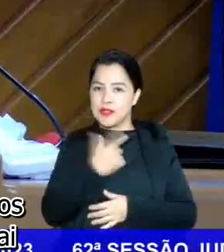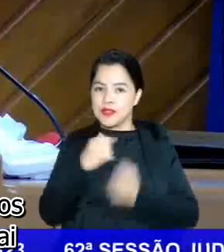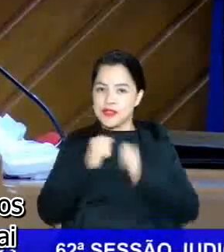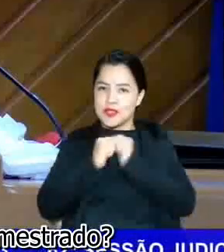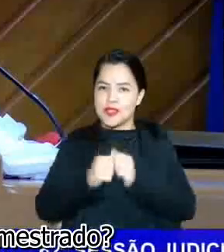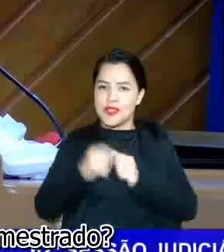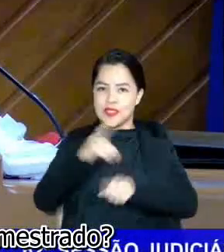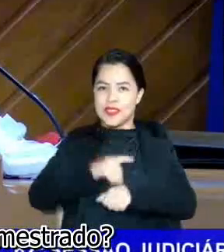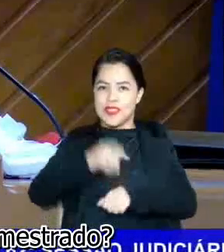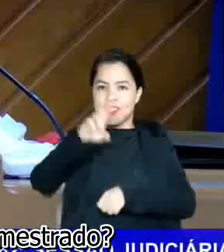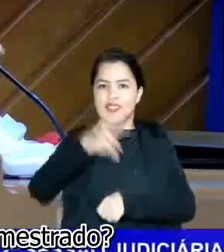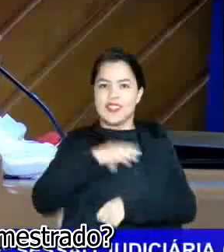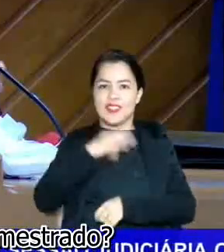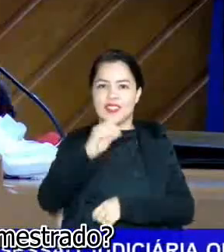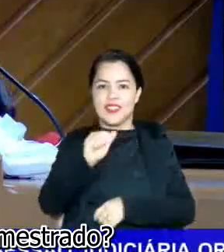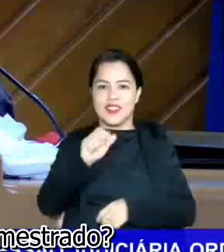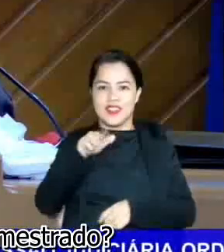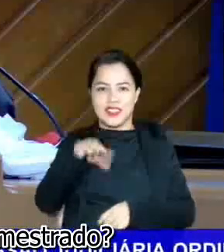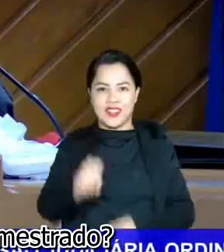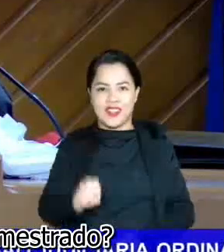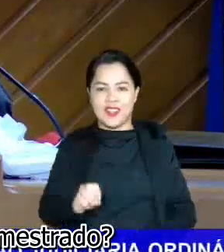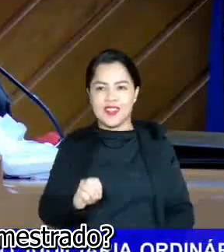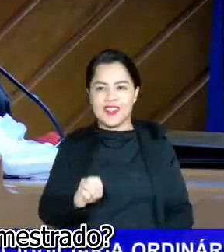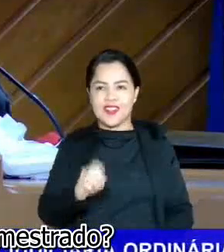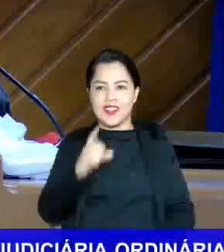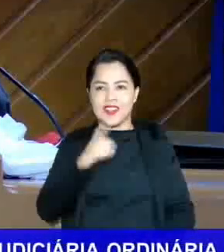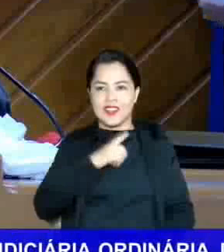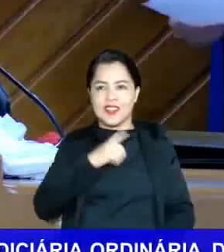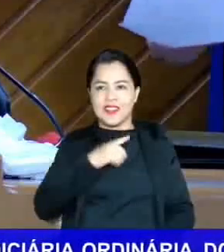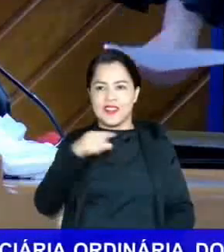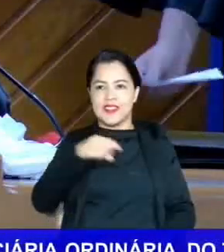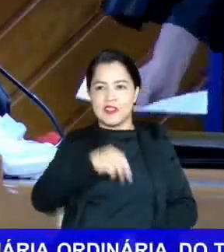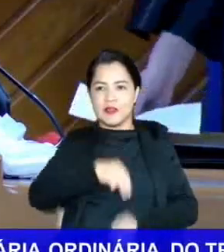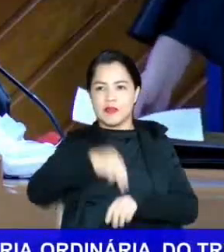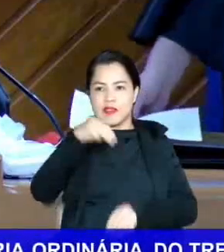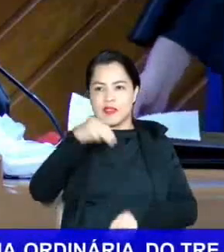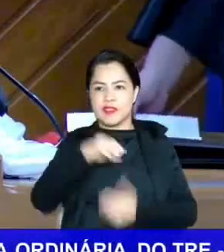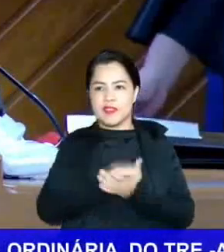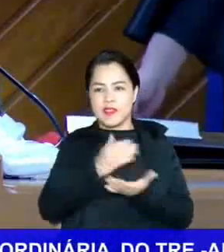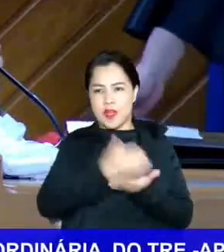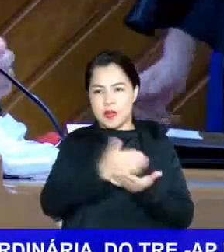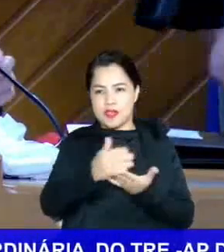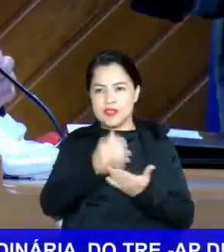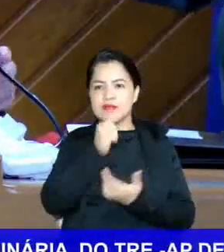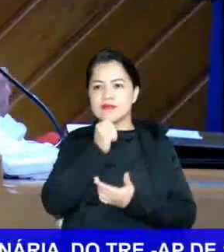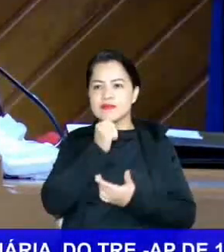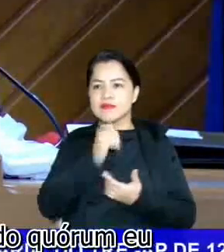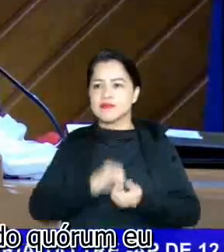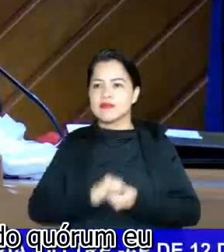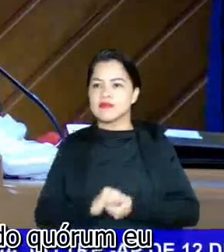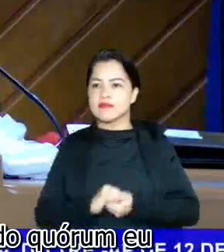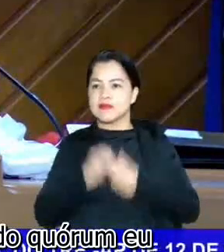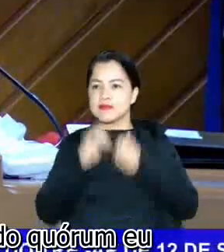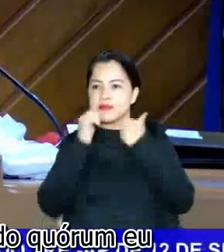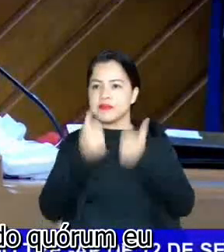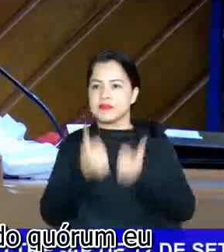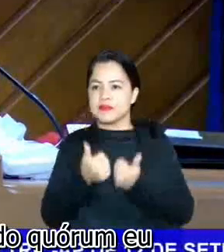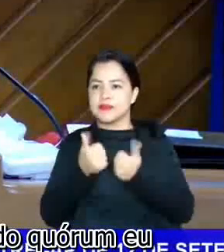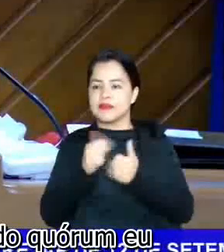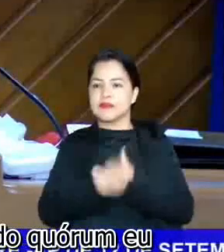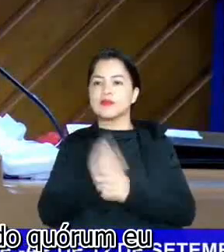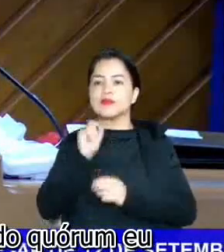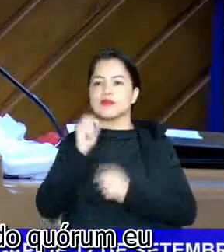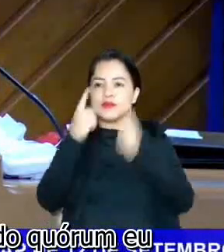Anselmo e Carmo vai dar as dicas para todos nós. Você tem, Nilton, mestrado? Vai começar. Pois muito bem. Então, vamos ao